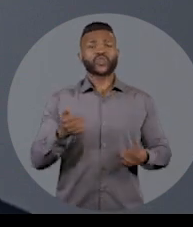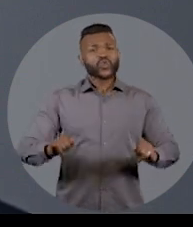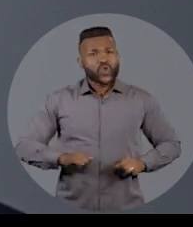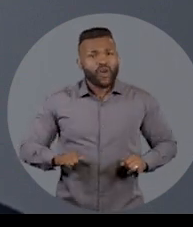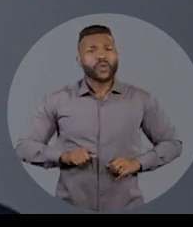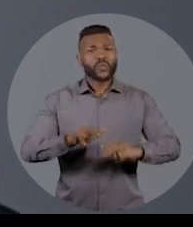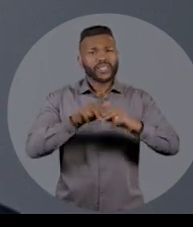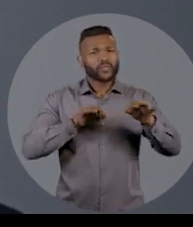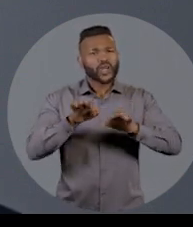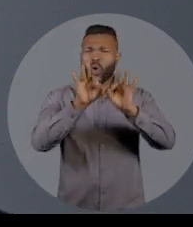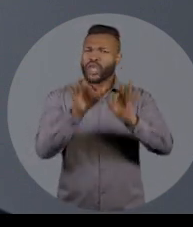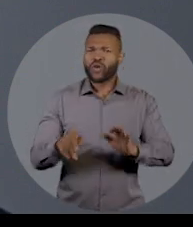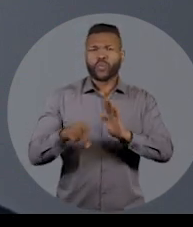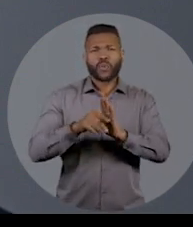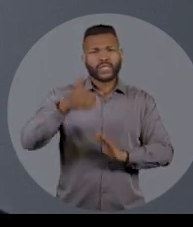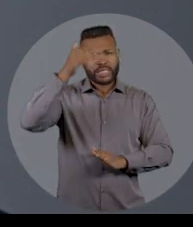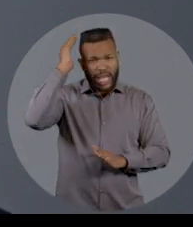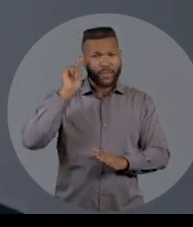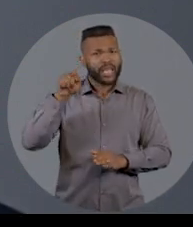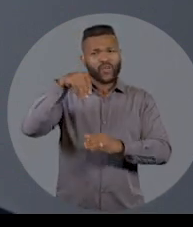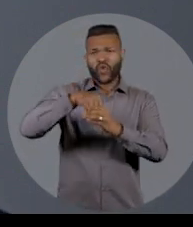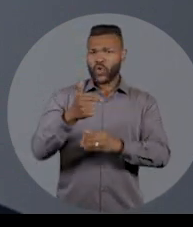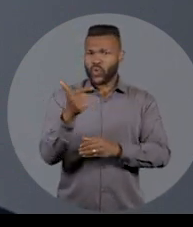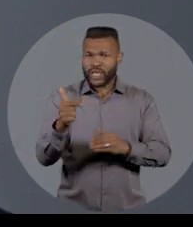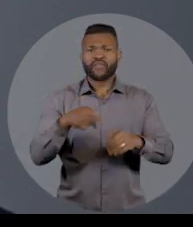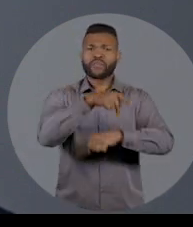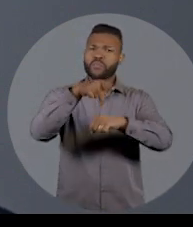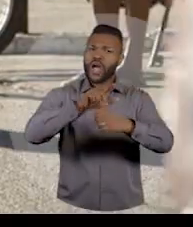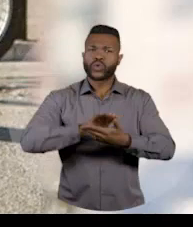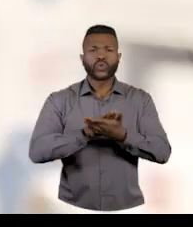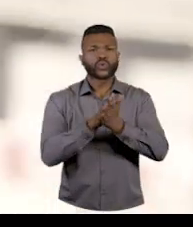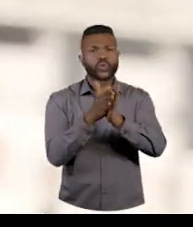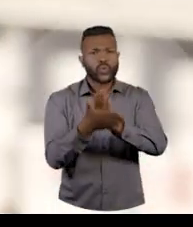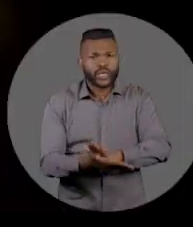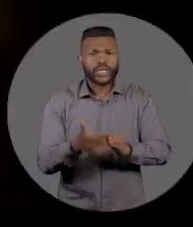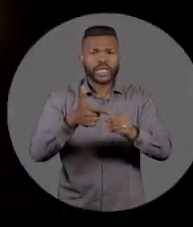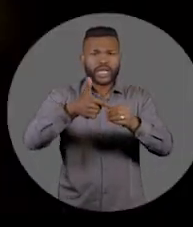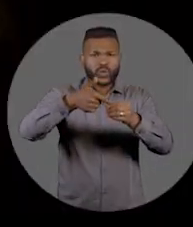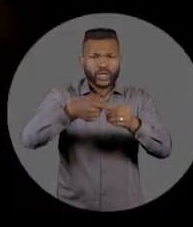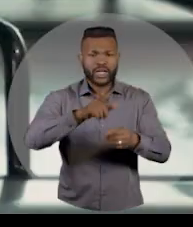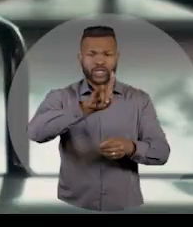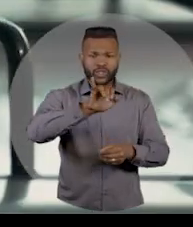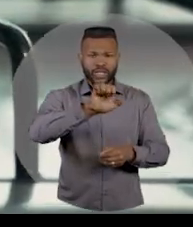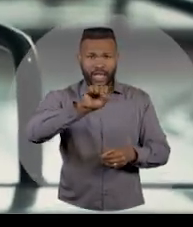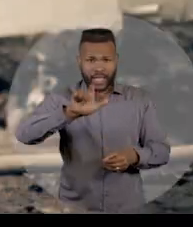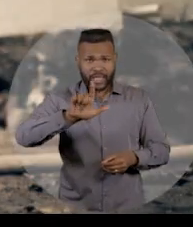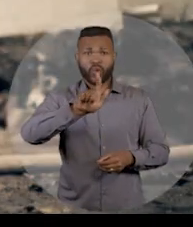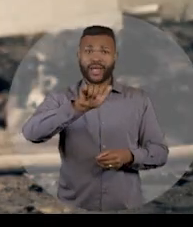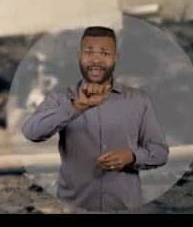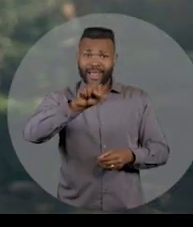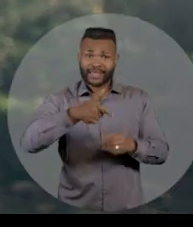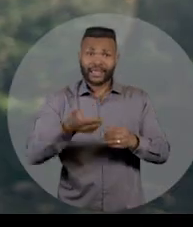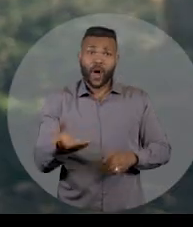desastroso do governo Temer. Eles tomaram o poder sem voto, estão acabando com o país. Aumentaram a gasolina, o diesel, o gás de cozinha